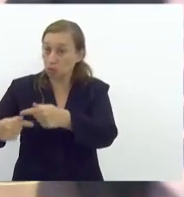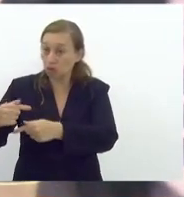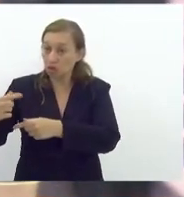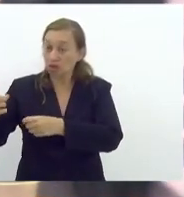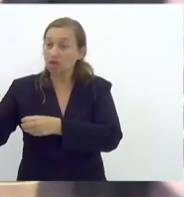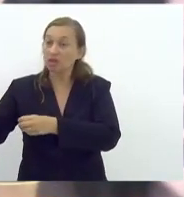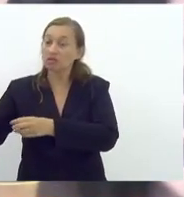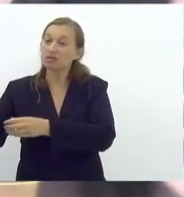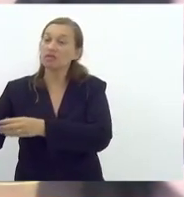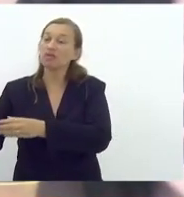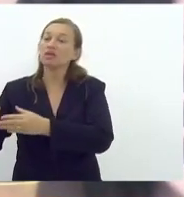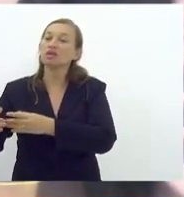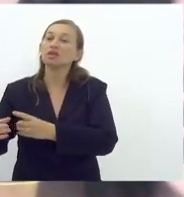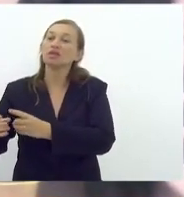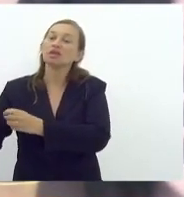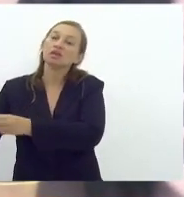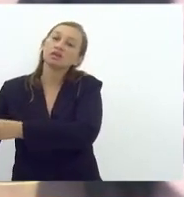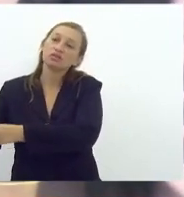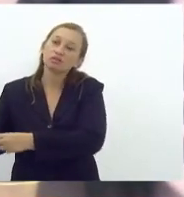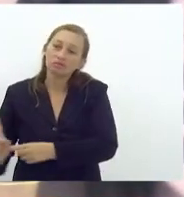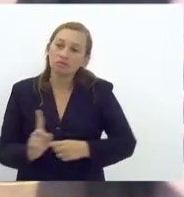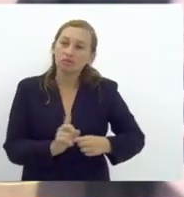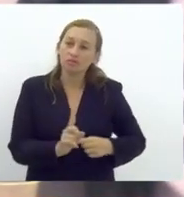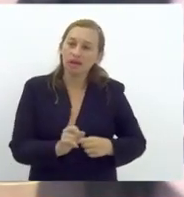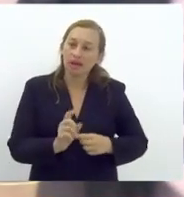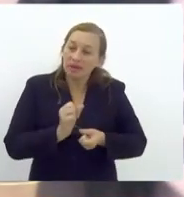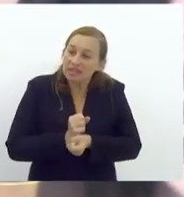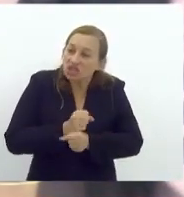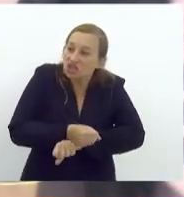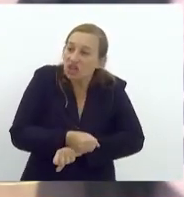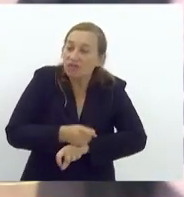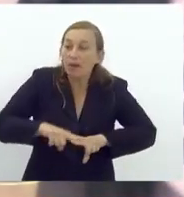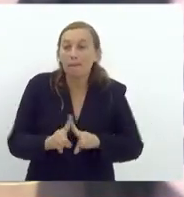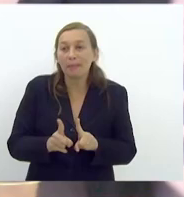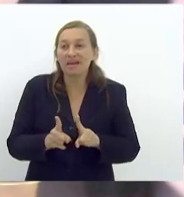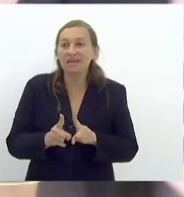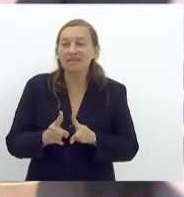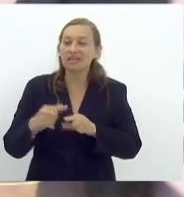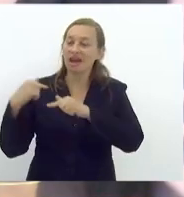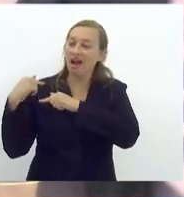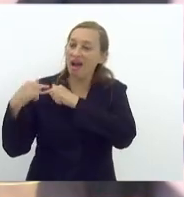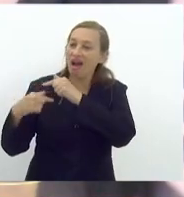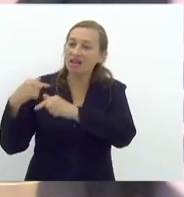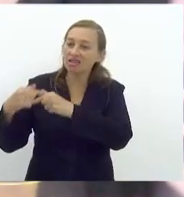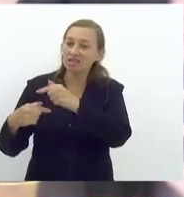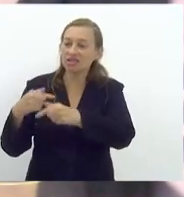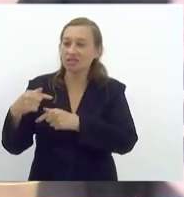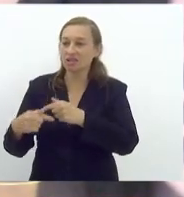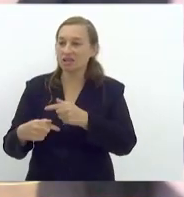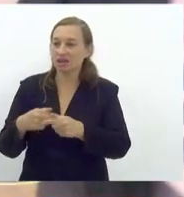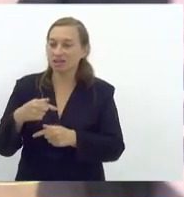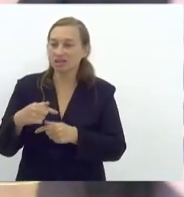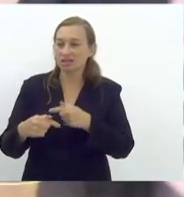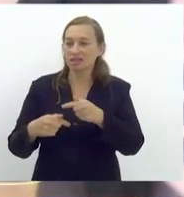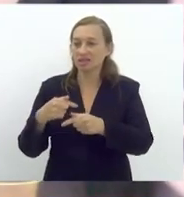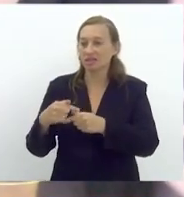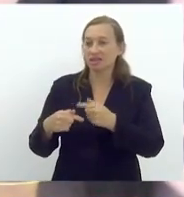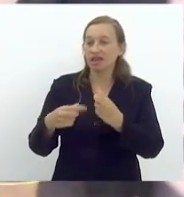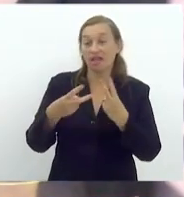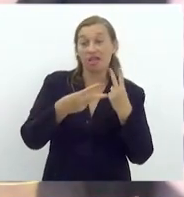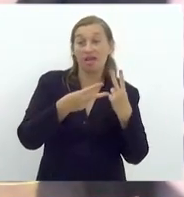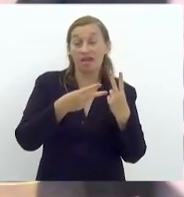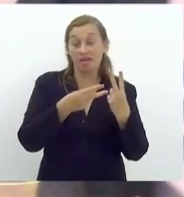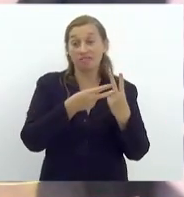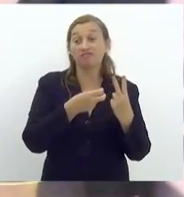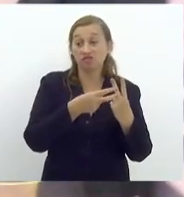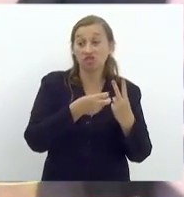trazidos para cá para ser escravidão escravizados mas a ancestralidade dessas terras é indígena